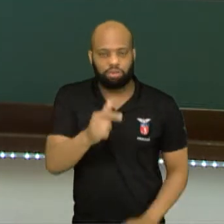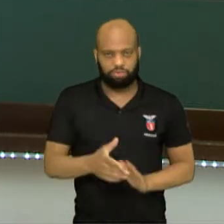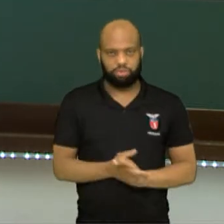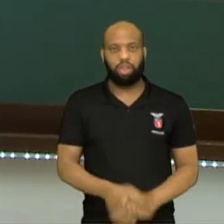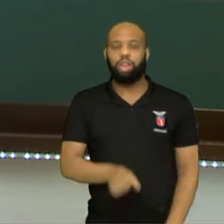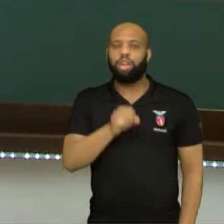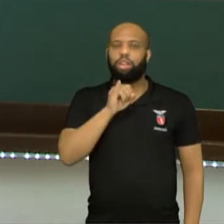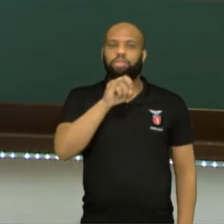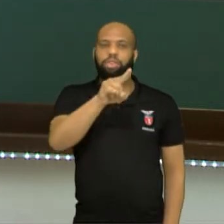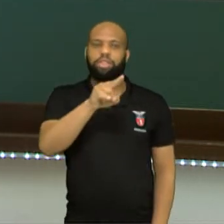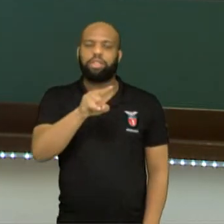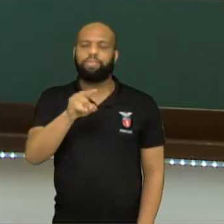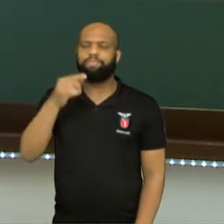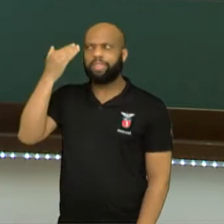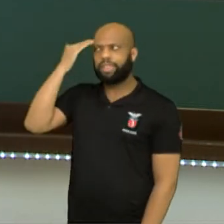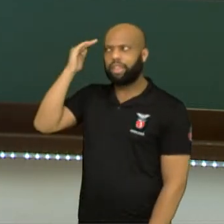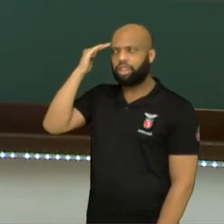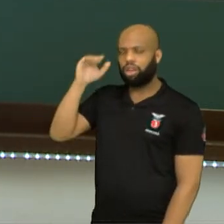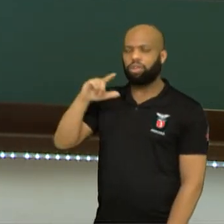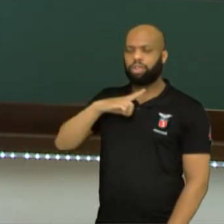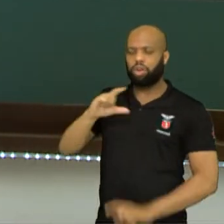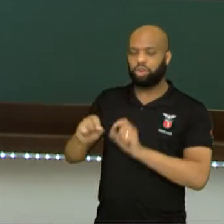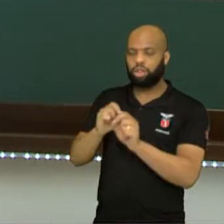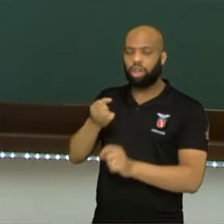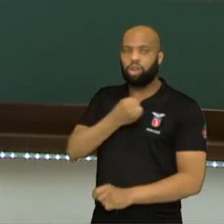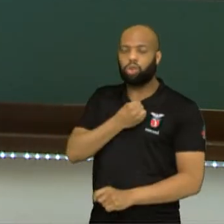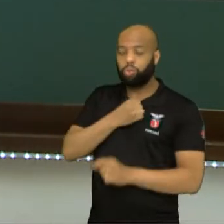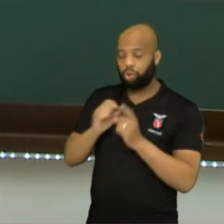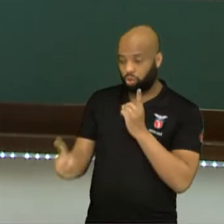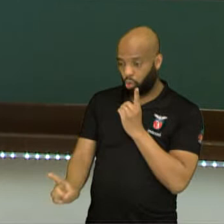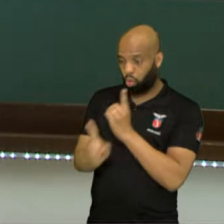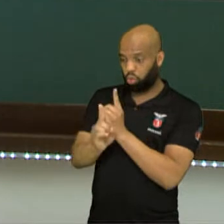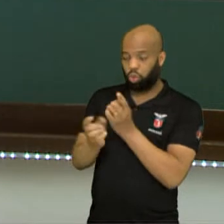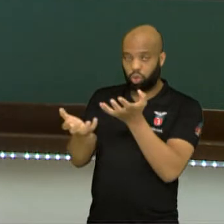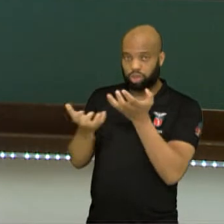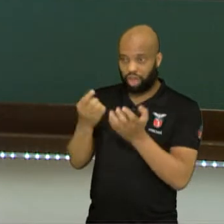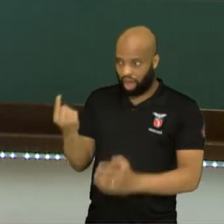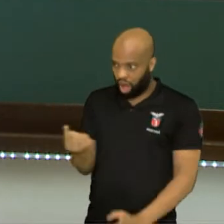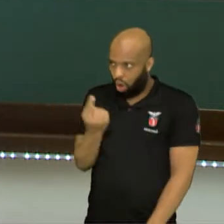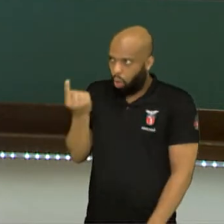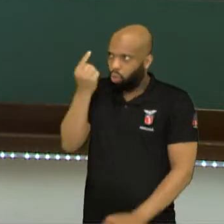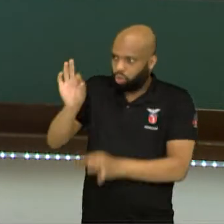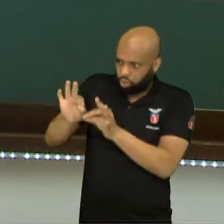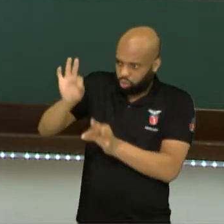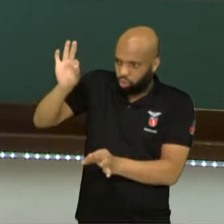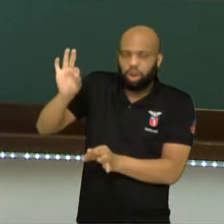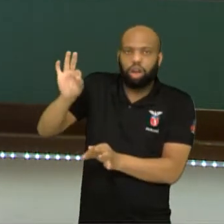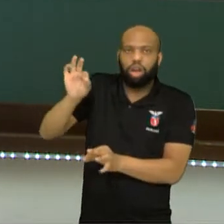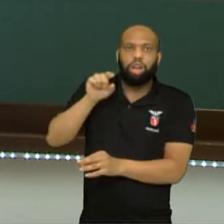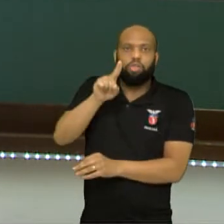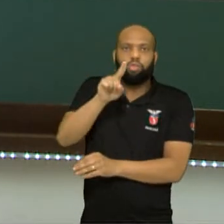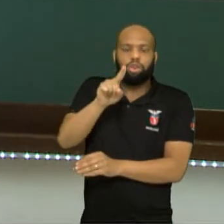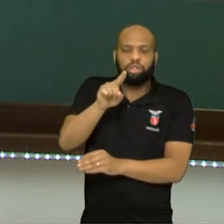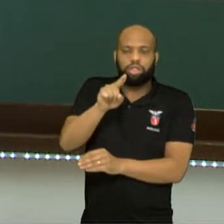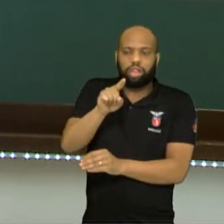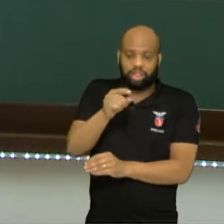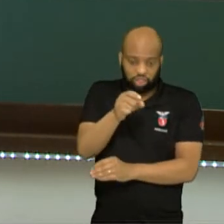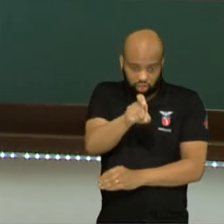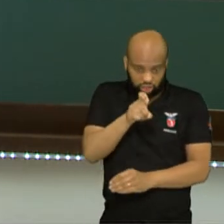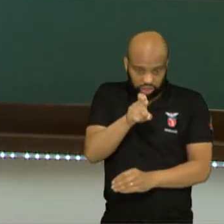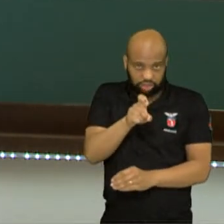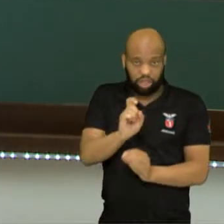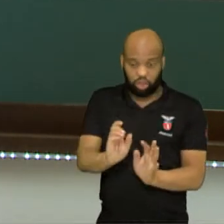que você traduziu lá, o valor desconhecido, é para achar a altura de alguma coisa e você deu o nominho de x para esse